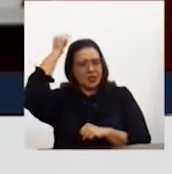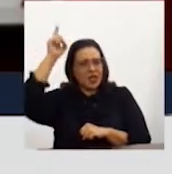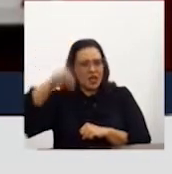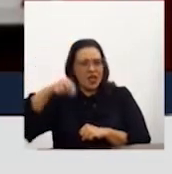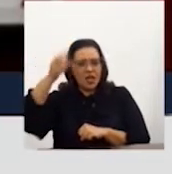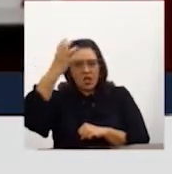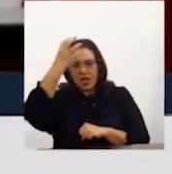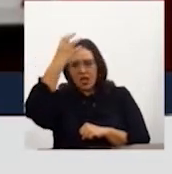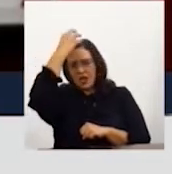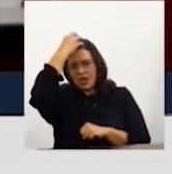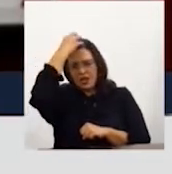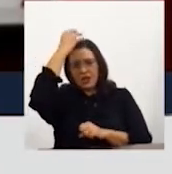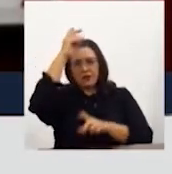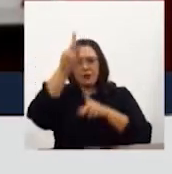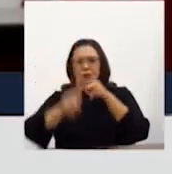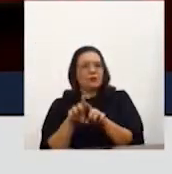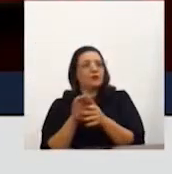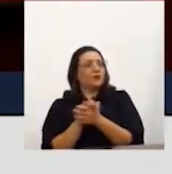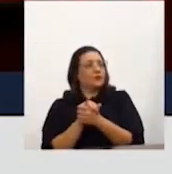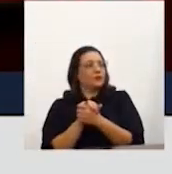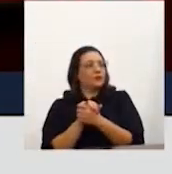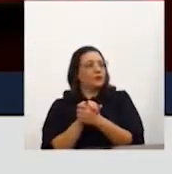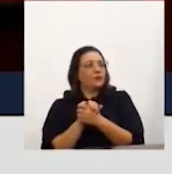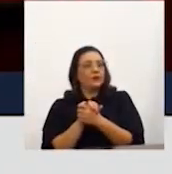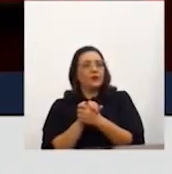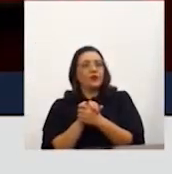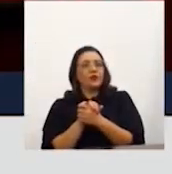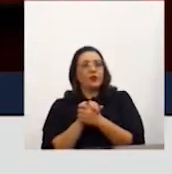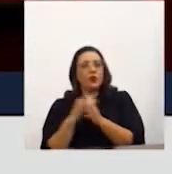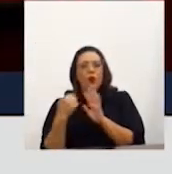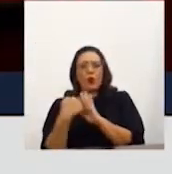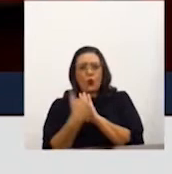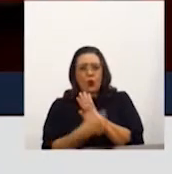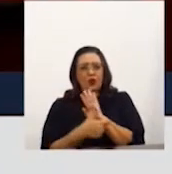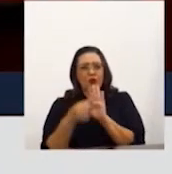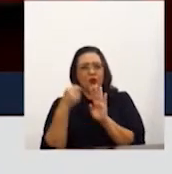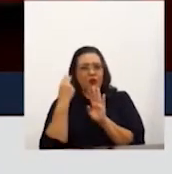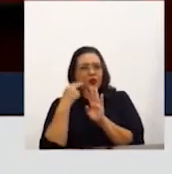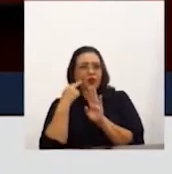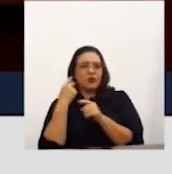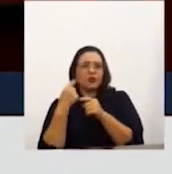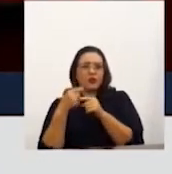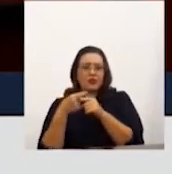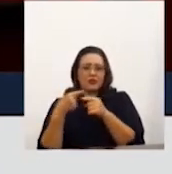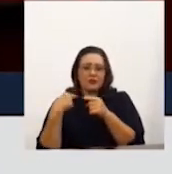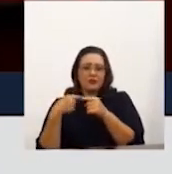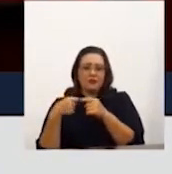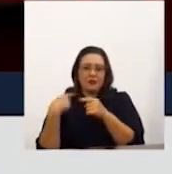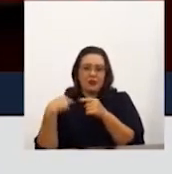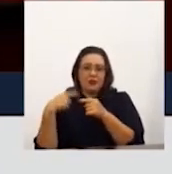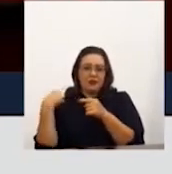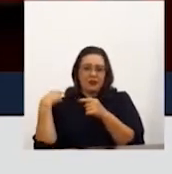indicação de voto de congratulação à diretoria da Fundação Educacional de Votuporanga pela gestão